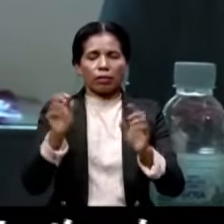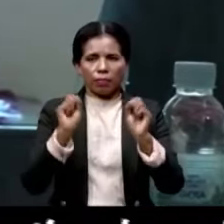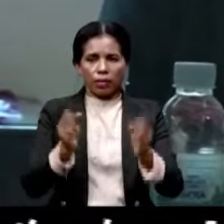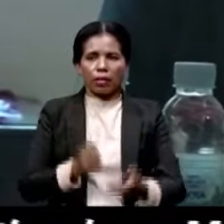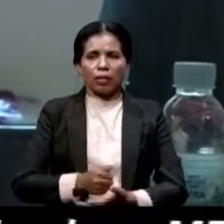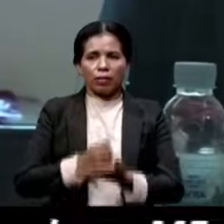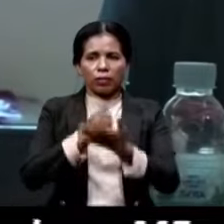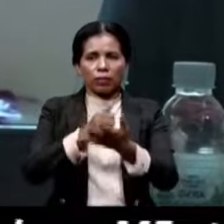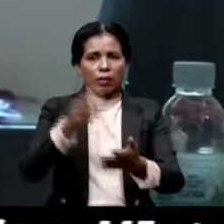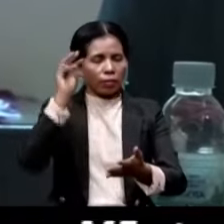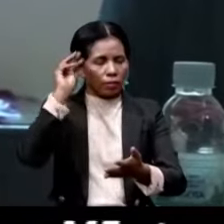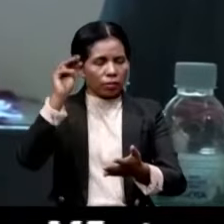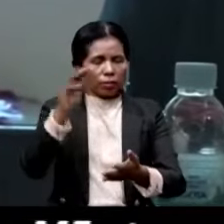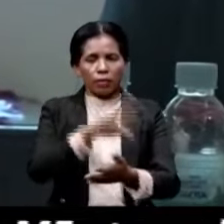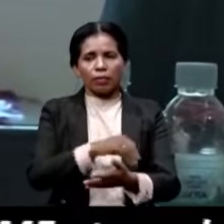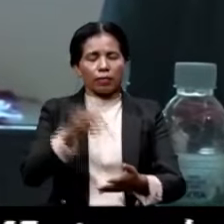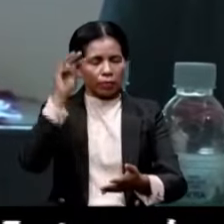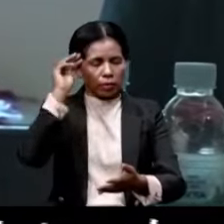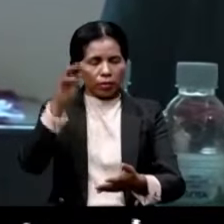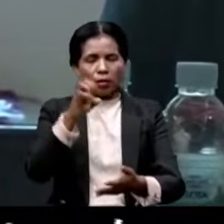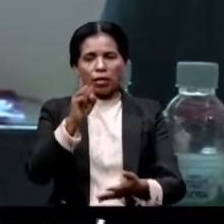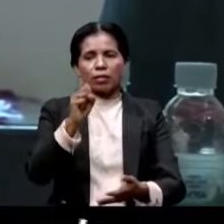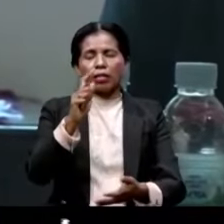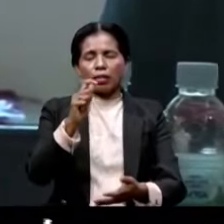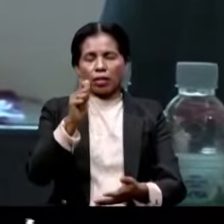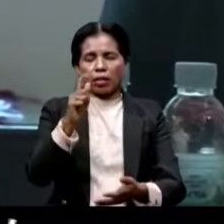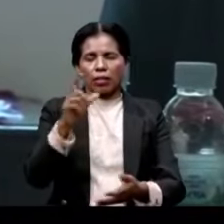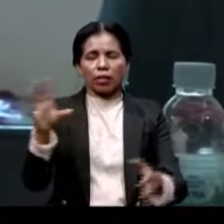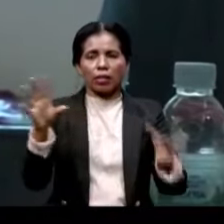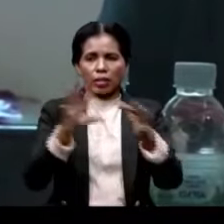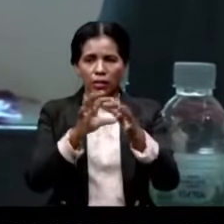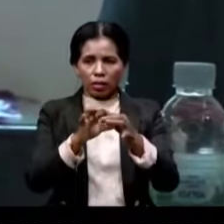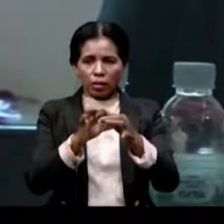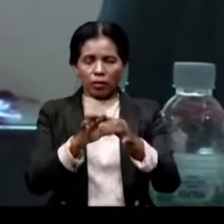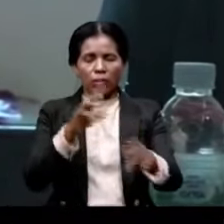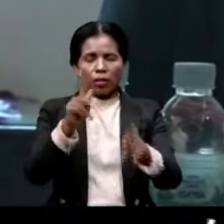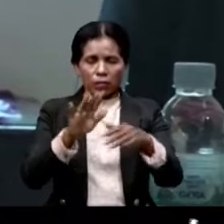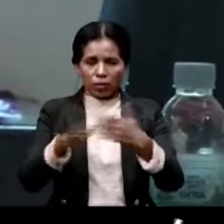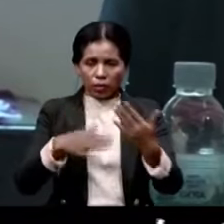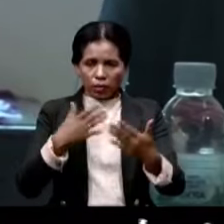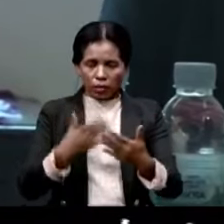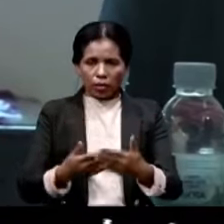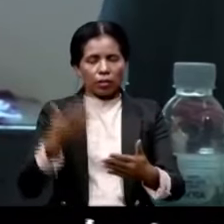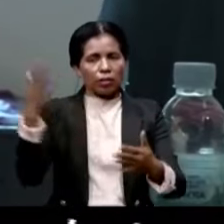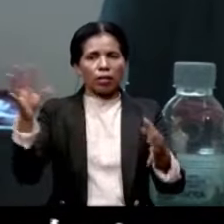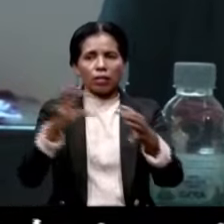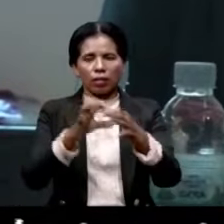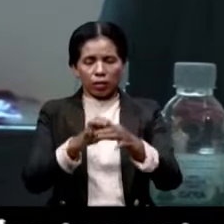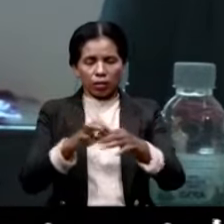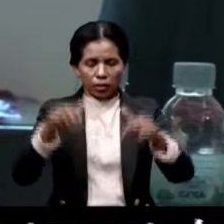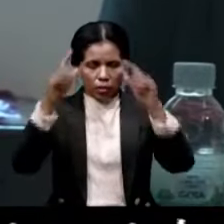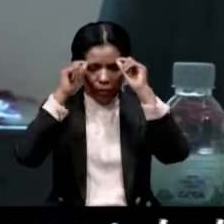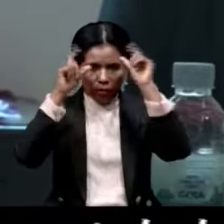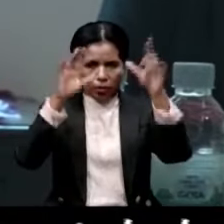do Ministério. Lili, o Ministério da Missão Estatal, me vê e a ligação com a população, me vê e a ligação ao território